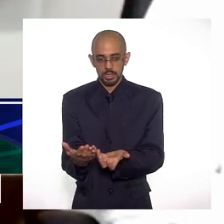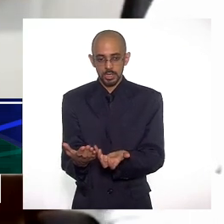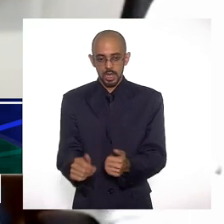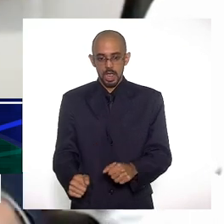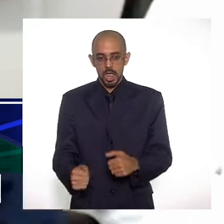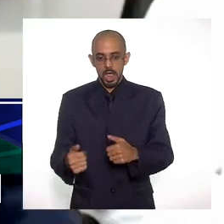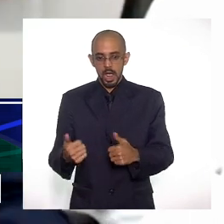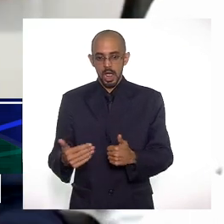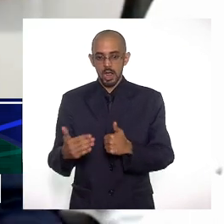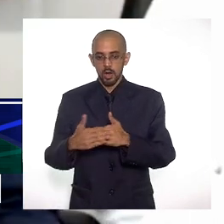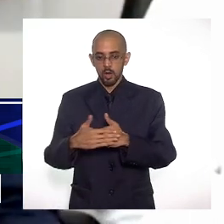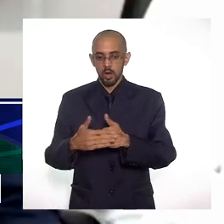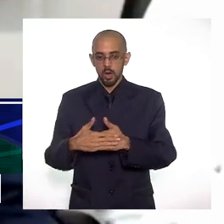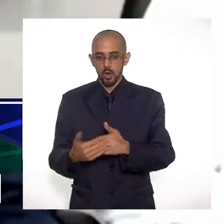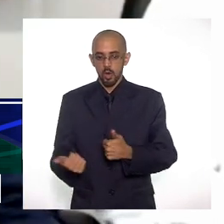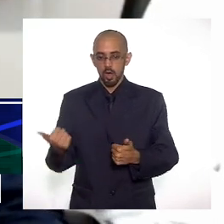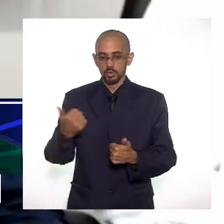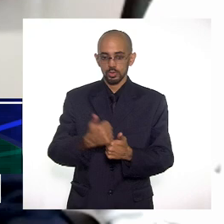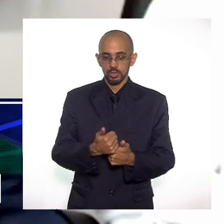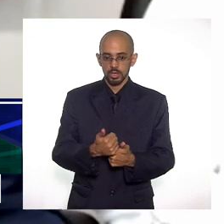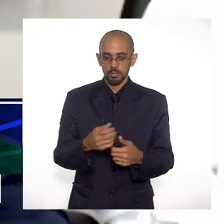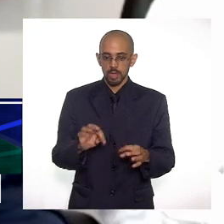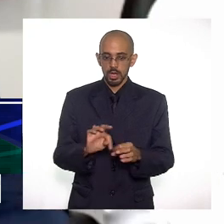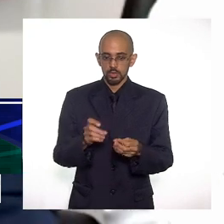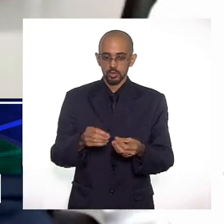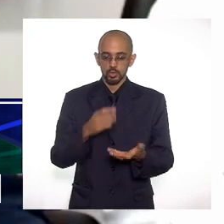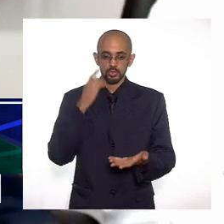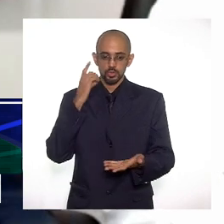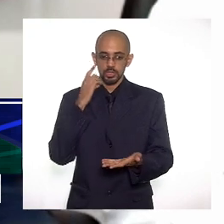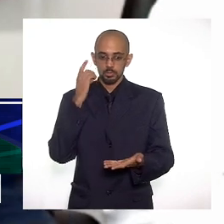a coautoria para todos os deputados que...